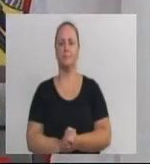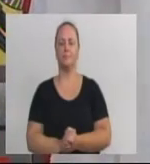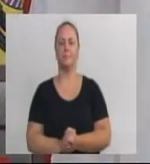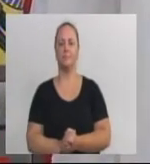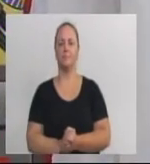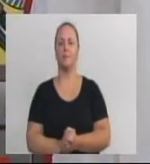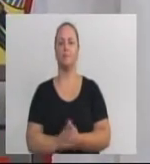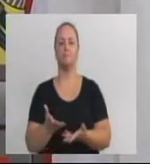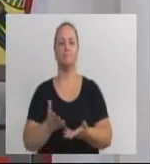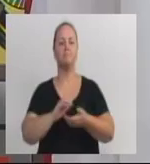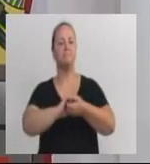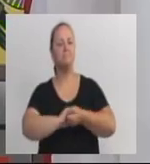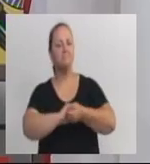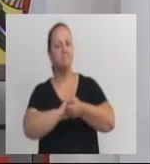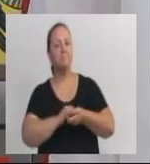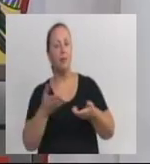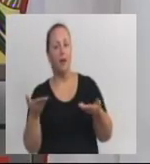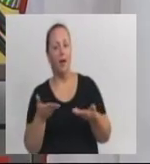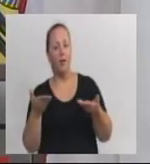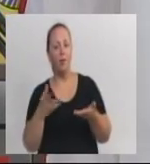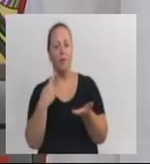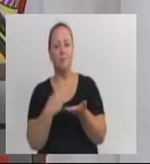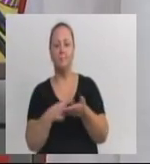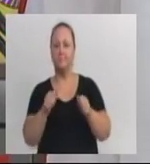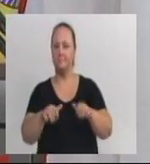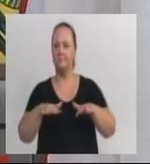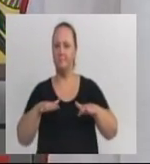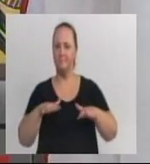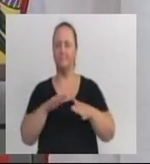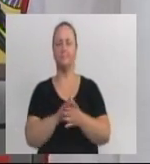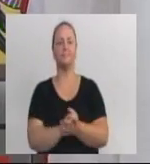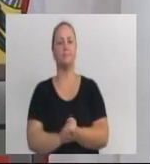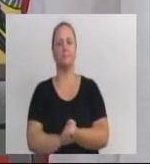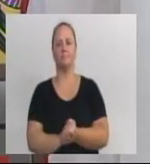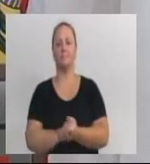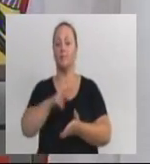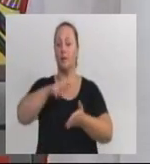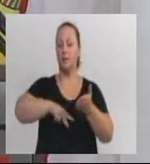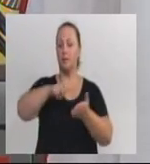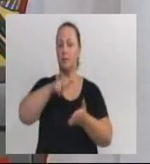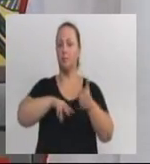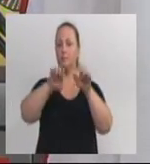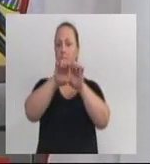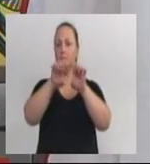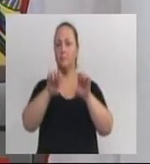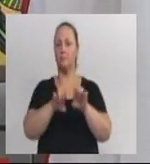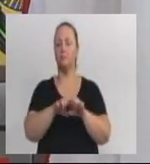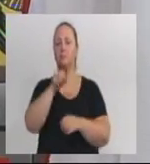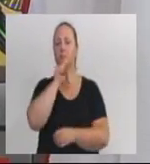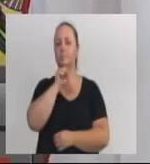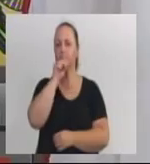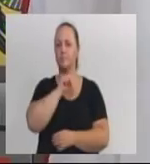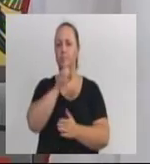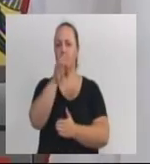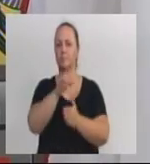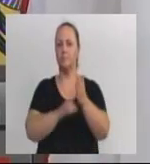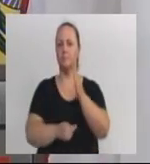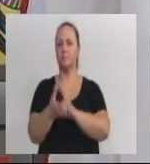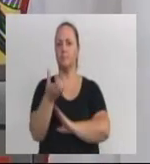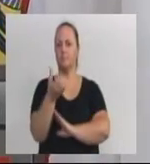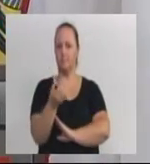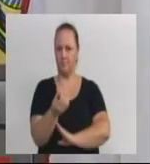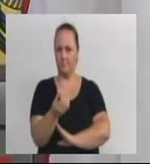Cumprimentando a todos que participam da sessão de hoje, leitura do Estatuto do Idoso, capítulo